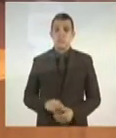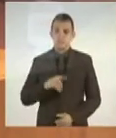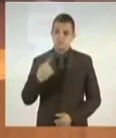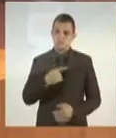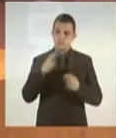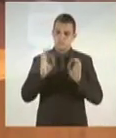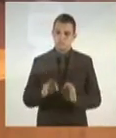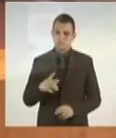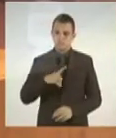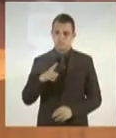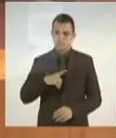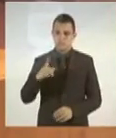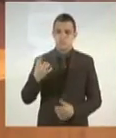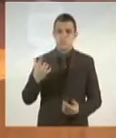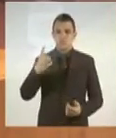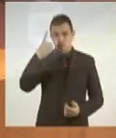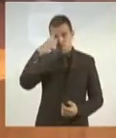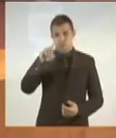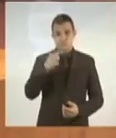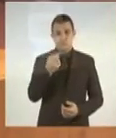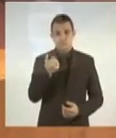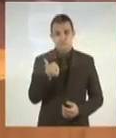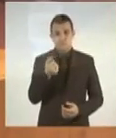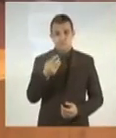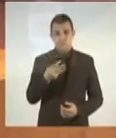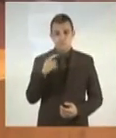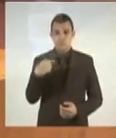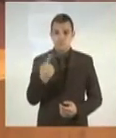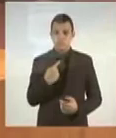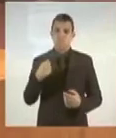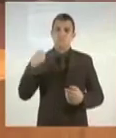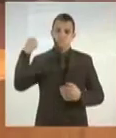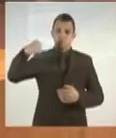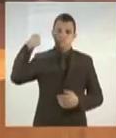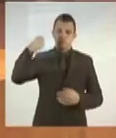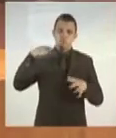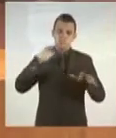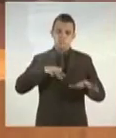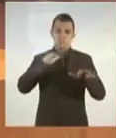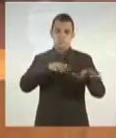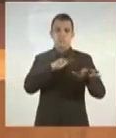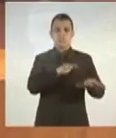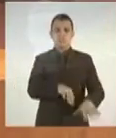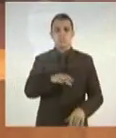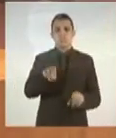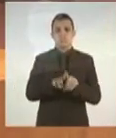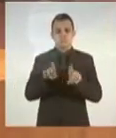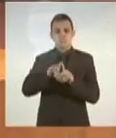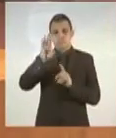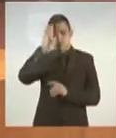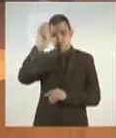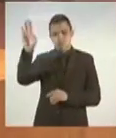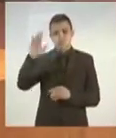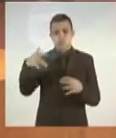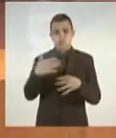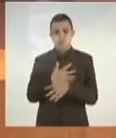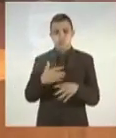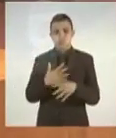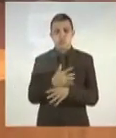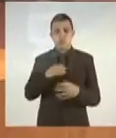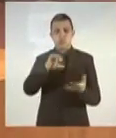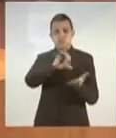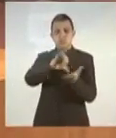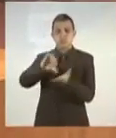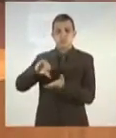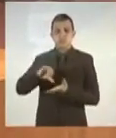uma grande mobilização, assim como nas principais cidades, em todas as capitais do país, terá um grande ato do